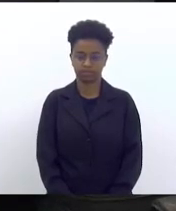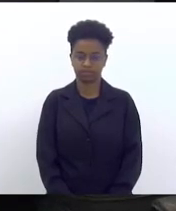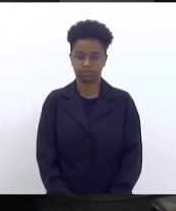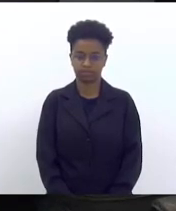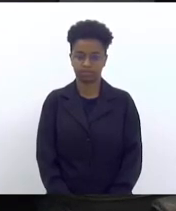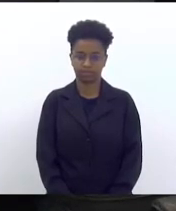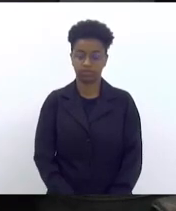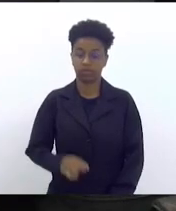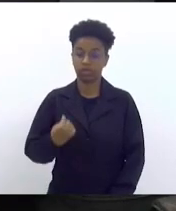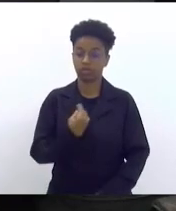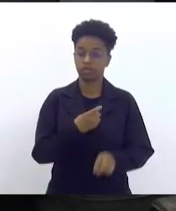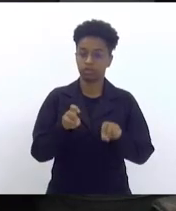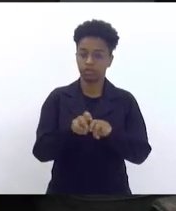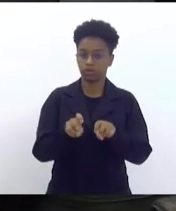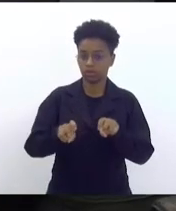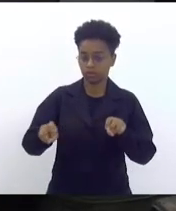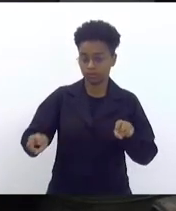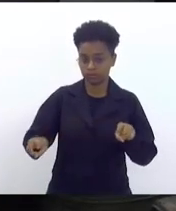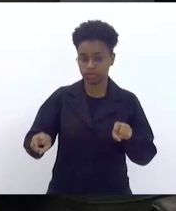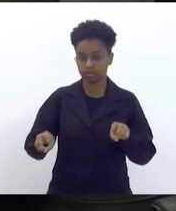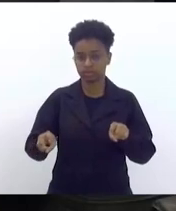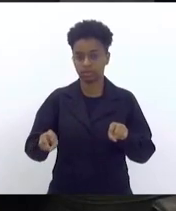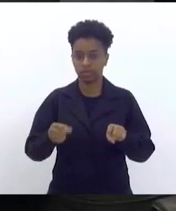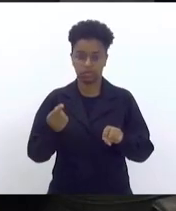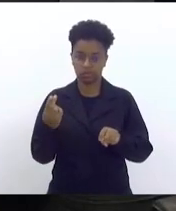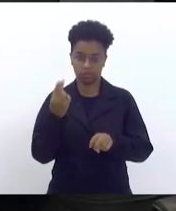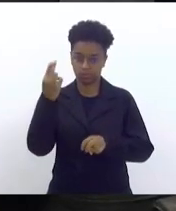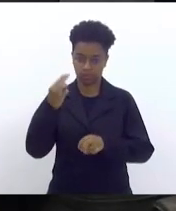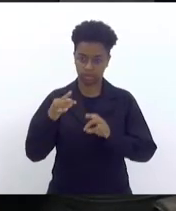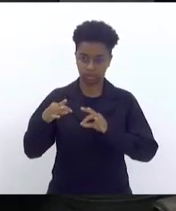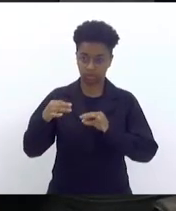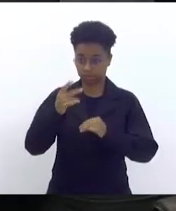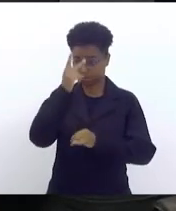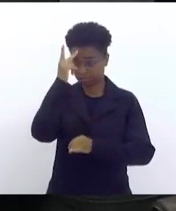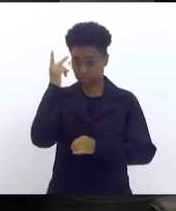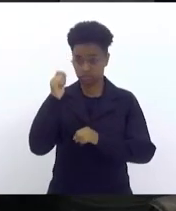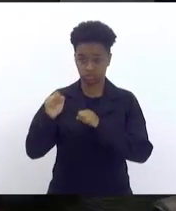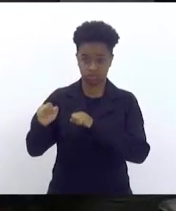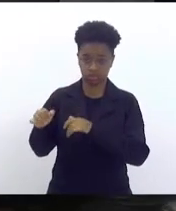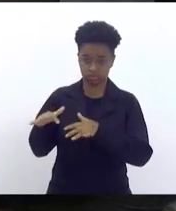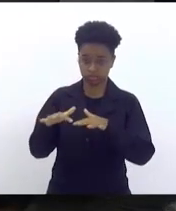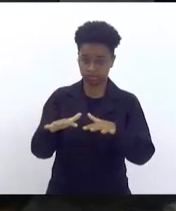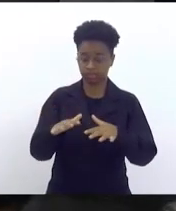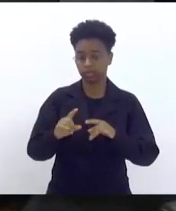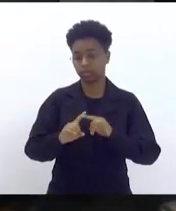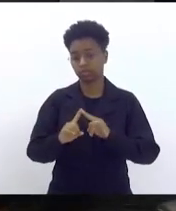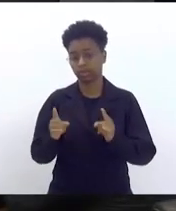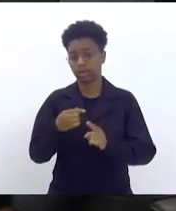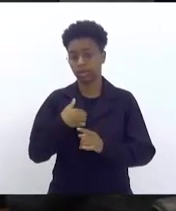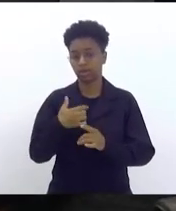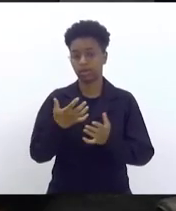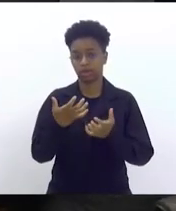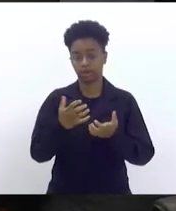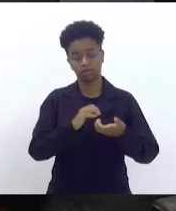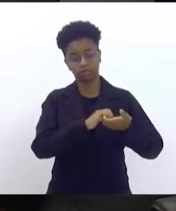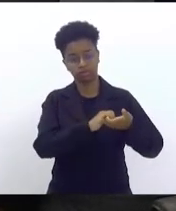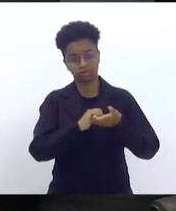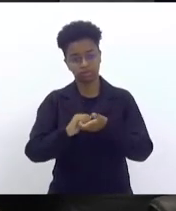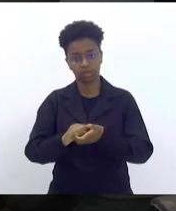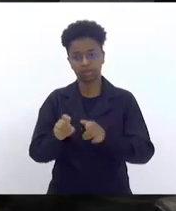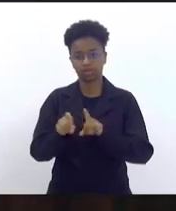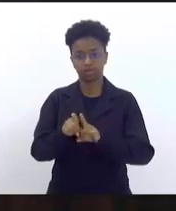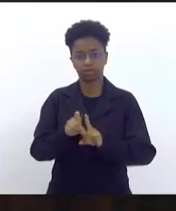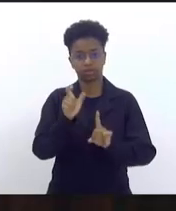como a nossa mesa não comporta todas as autoridades não quero deixar aqui passar desapercebido a presença do